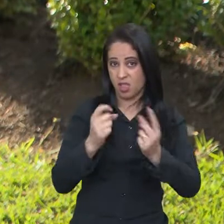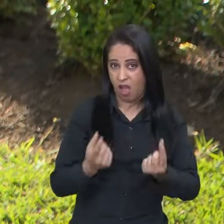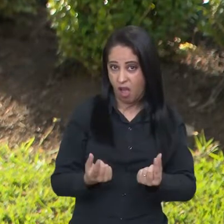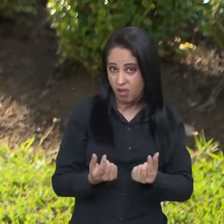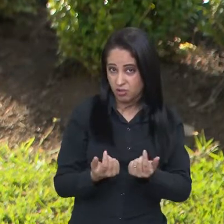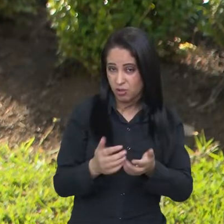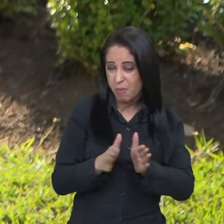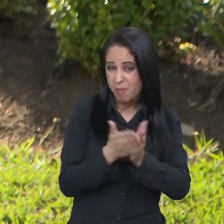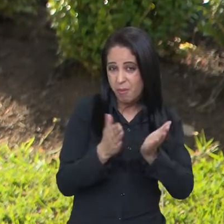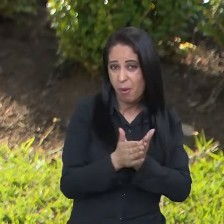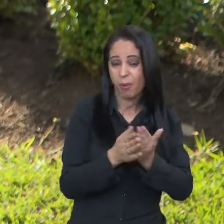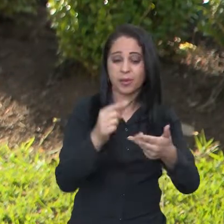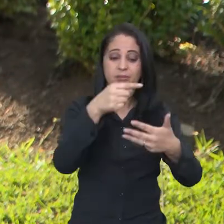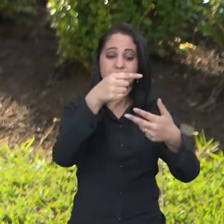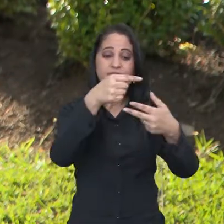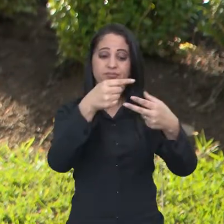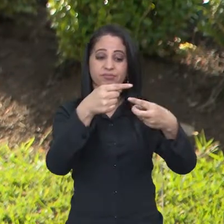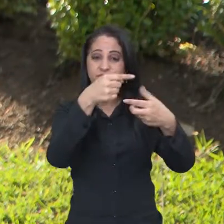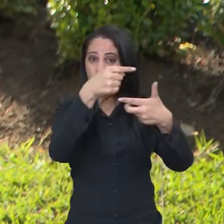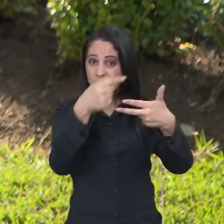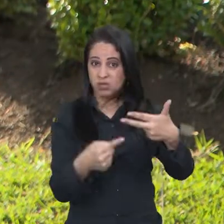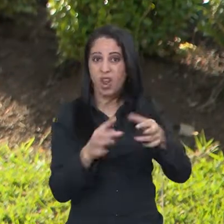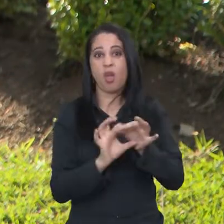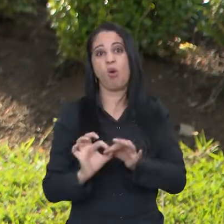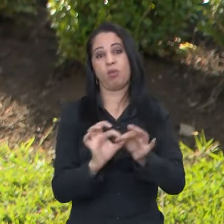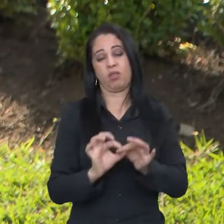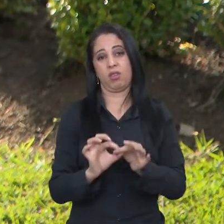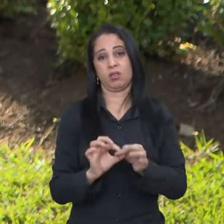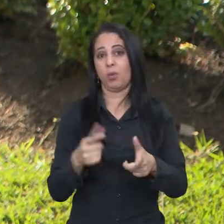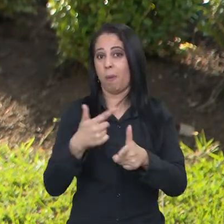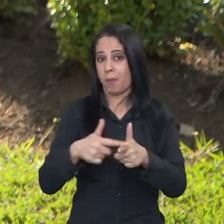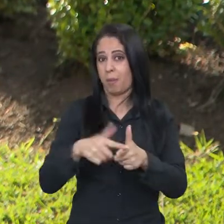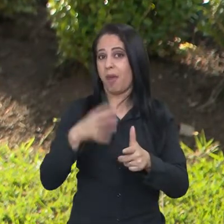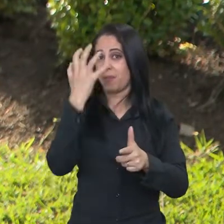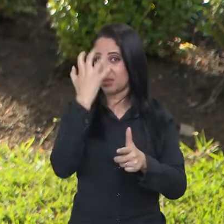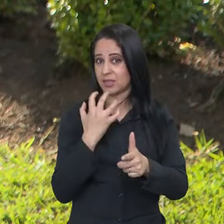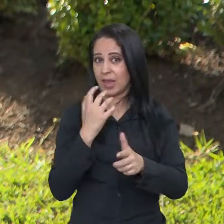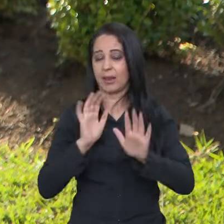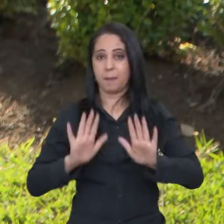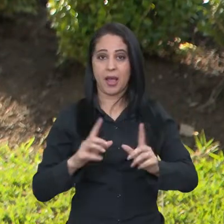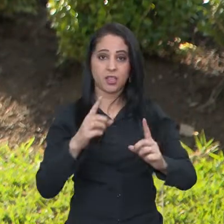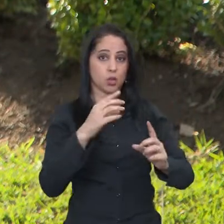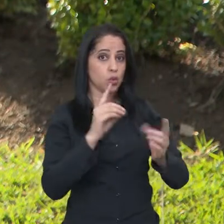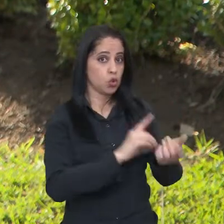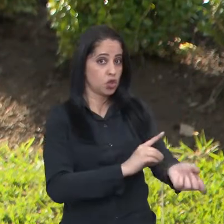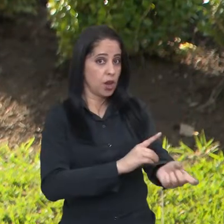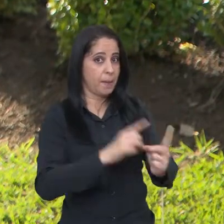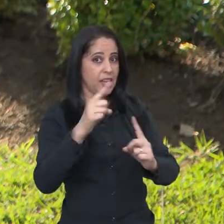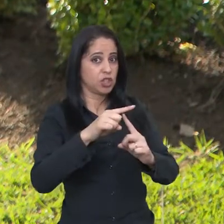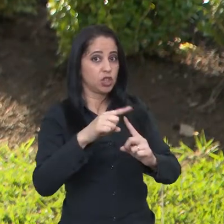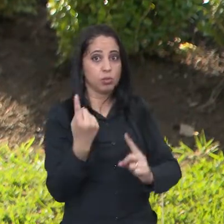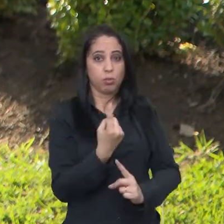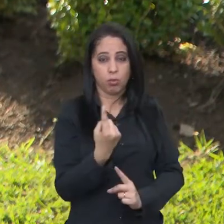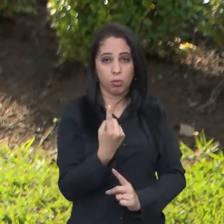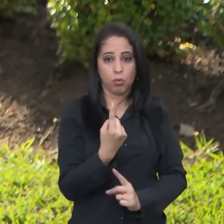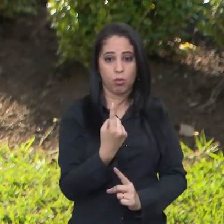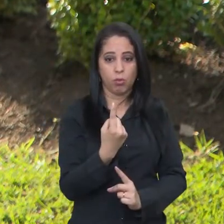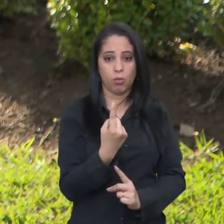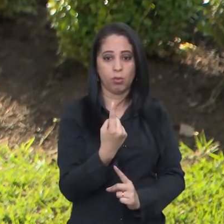Ou seja, o problema é muito mais amplo do que se imagina. E no caso das diabetes tipo 1, que atingem até